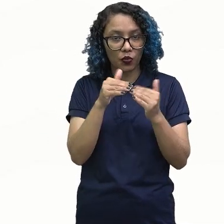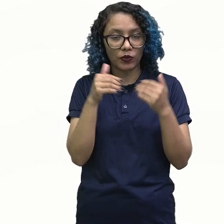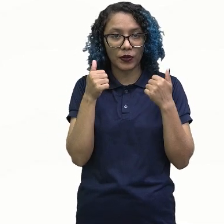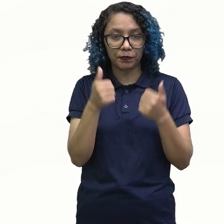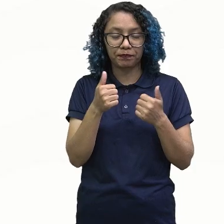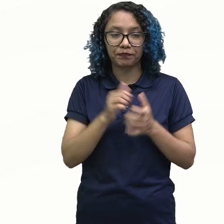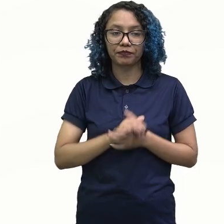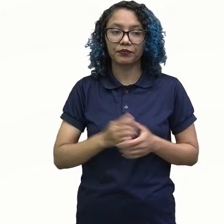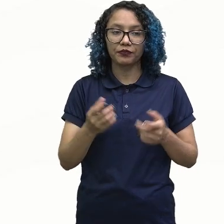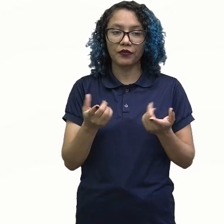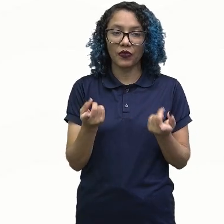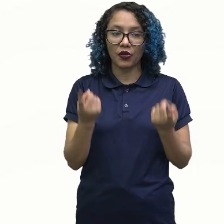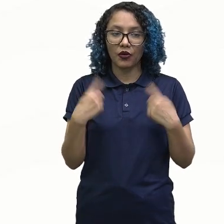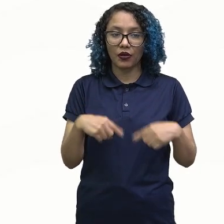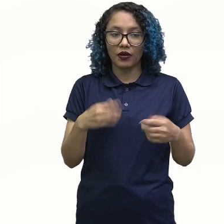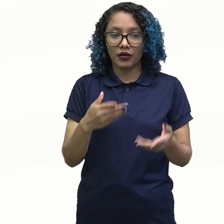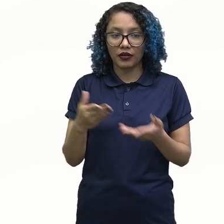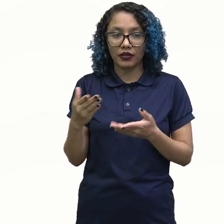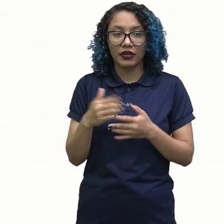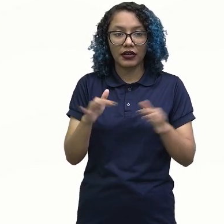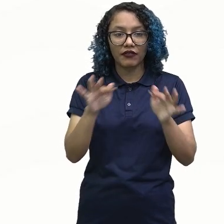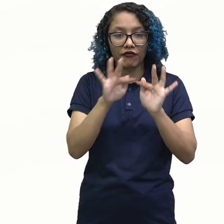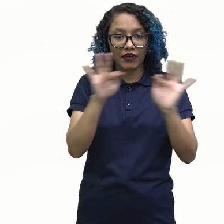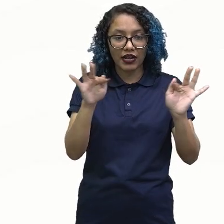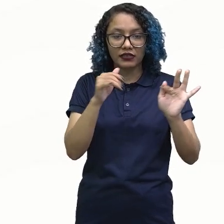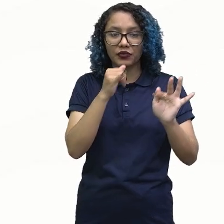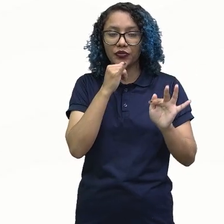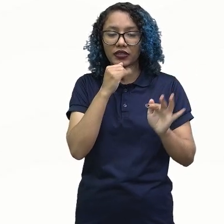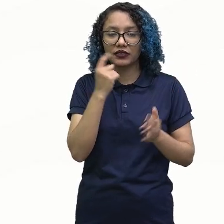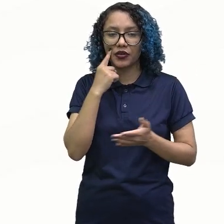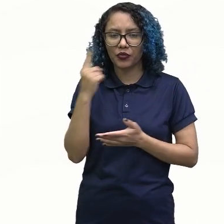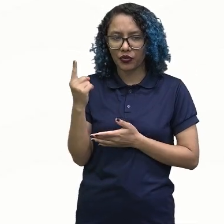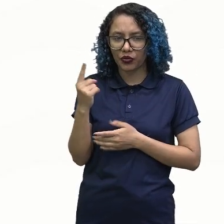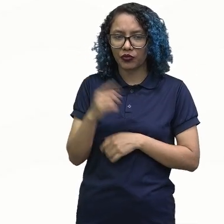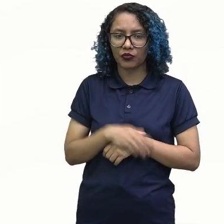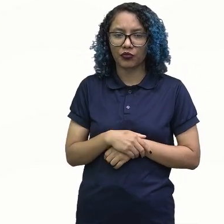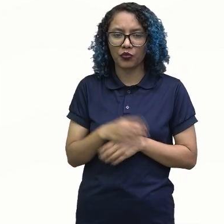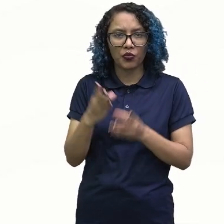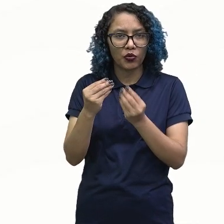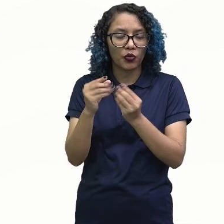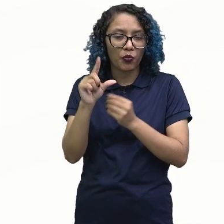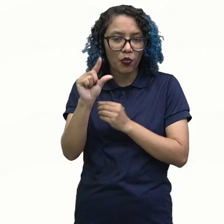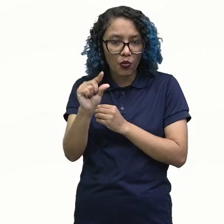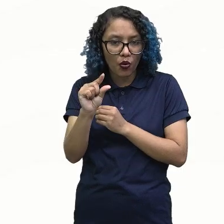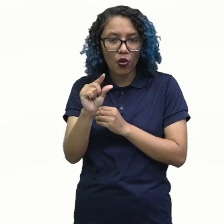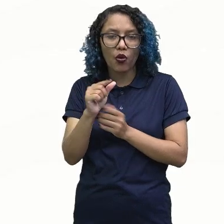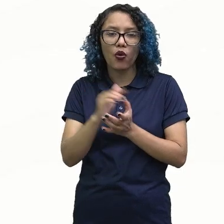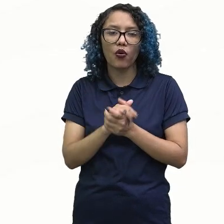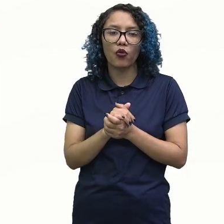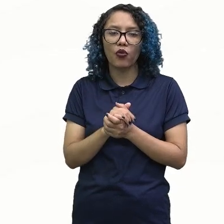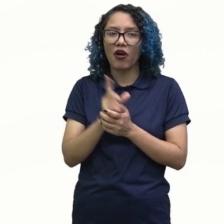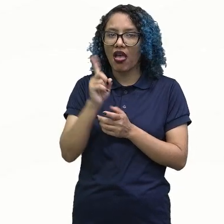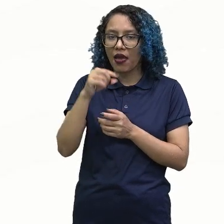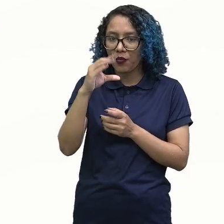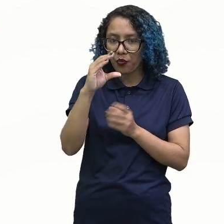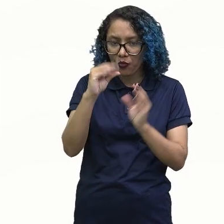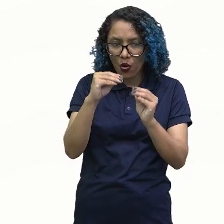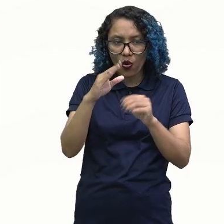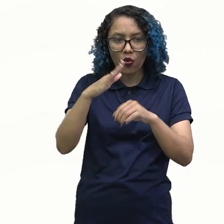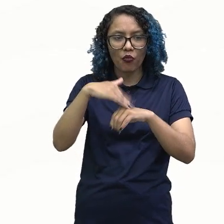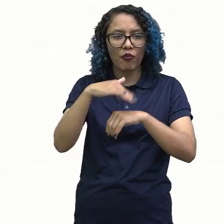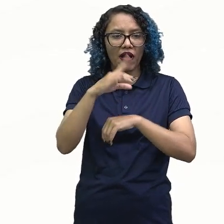Então, expressões é muito pouco, é pouco, é mais